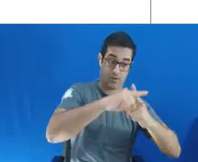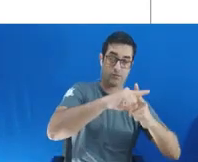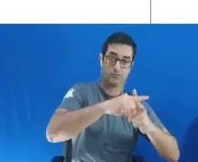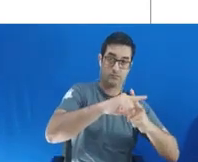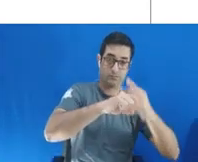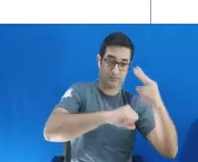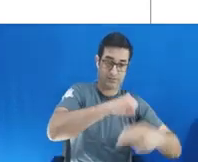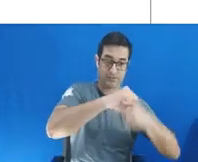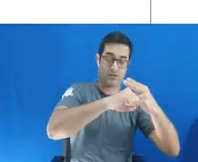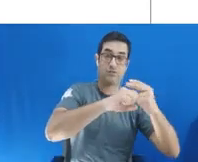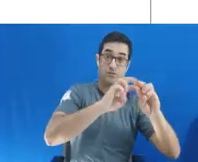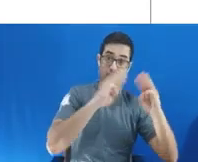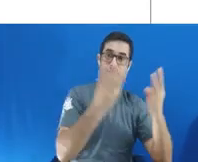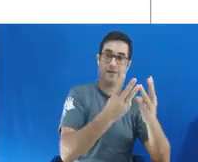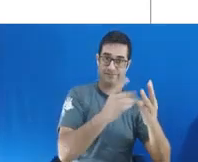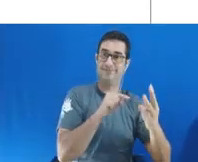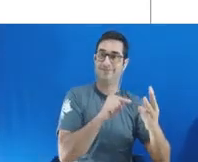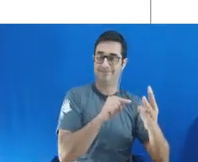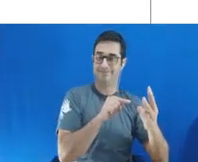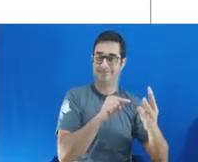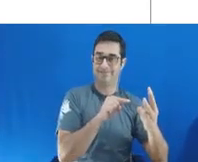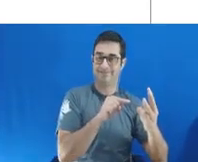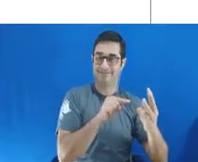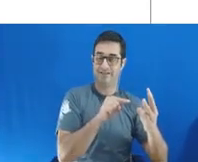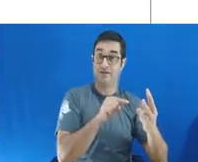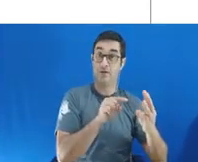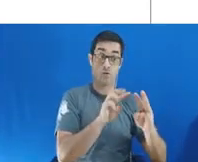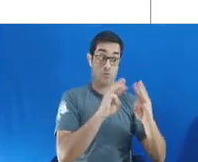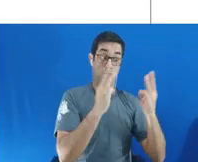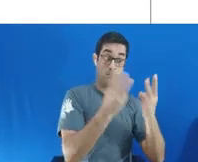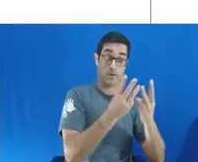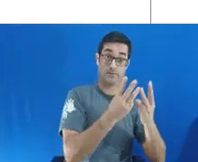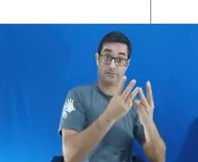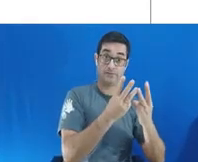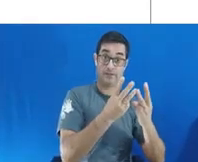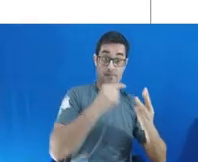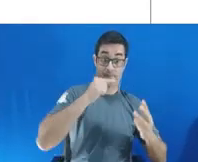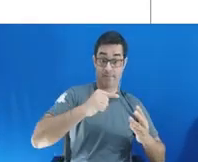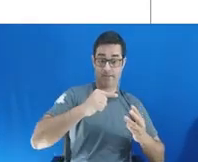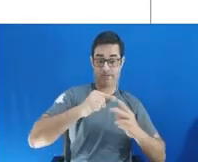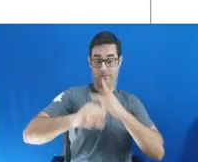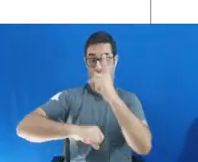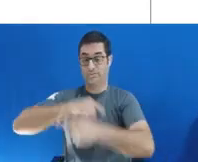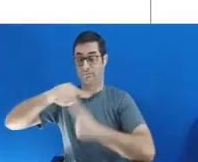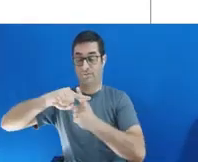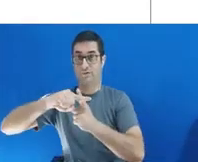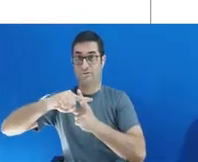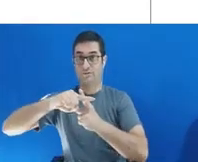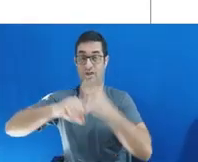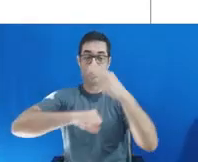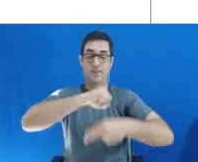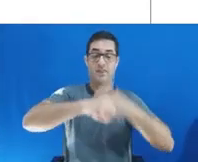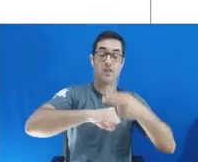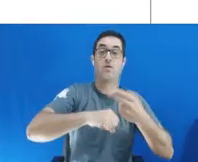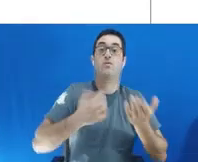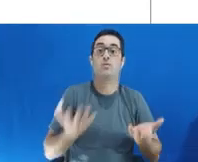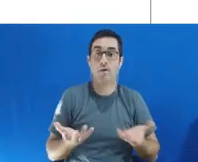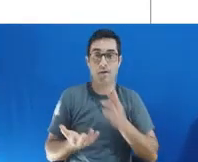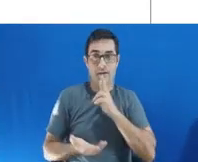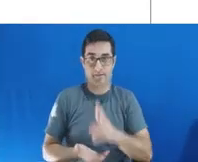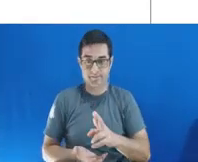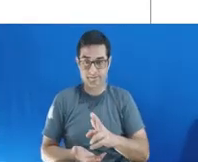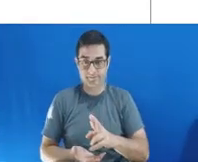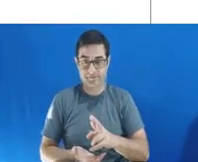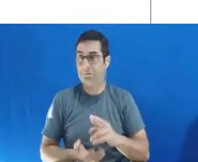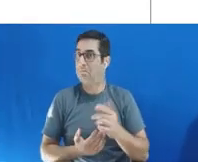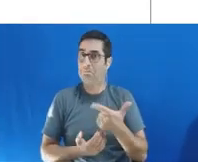mais nêutrons, se eu pegar e diminuir o número de massa do número de prótons, eu vou ter o número de nêutrons, ou seja, o átomo